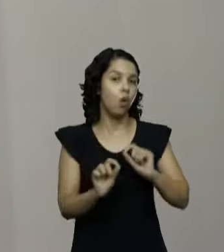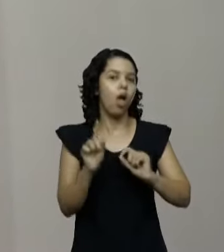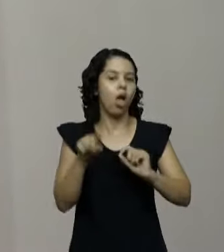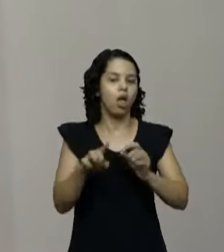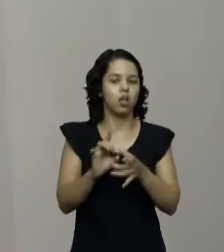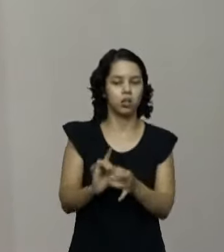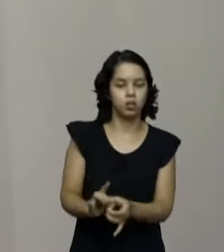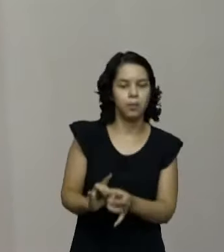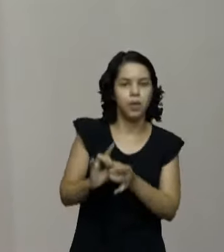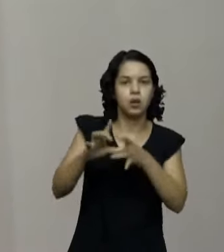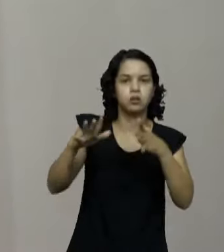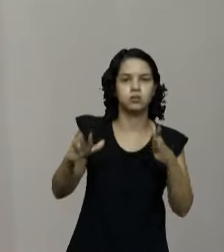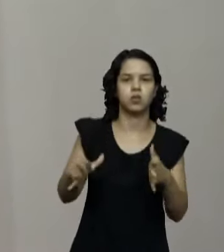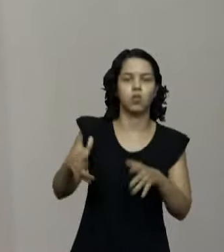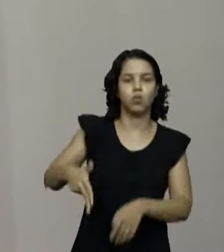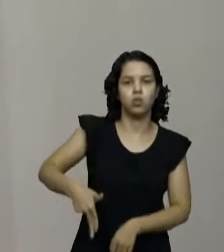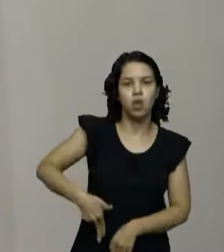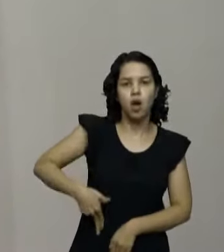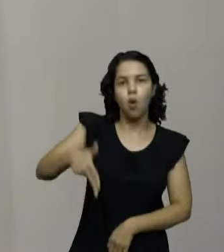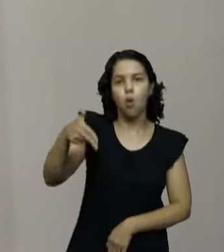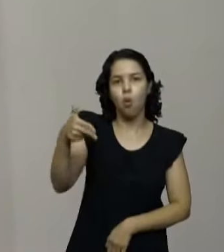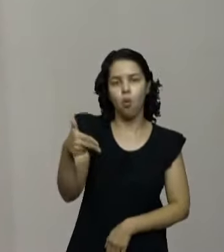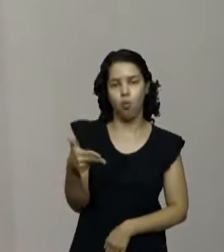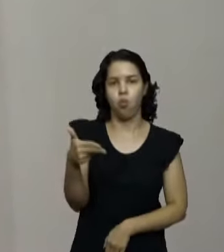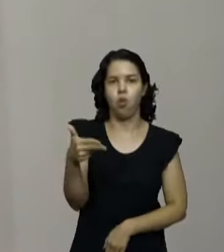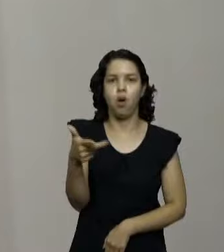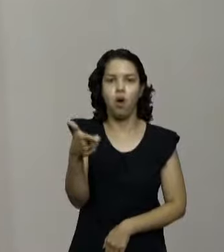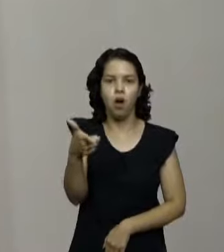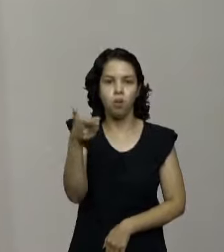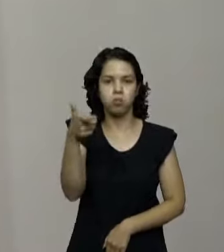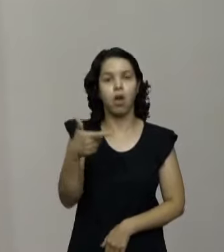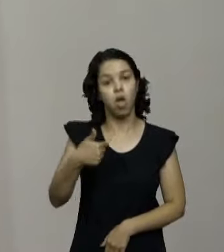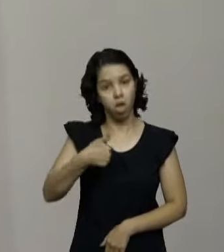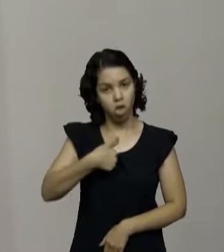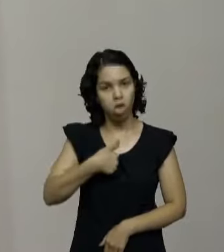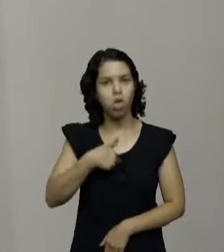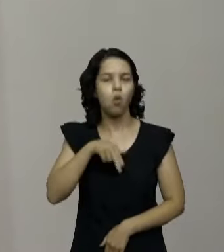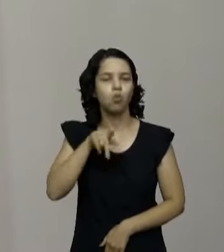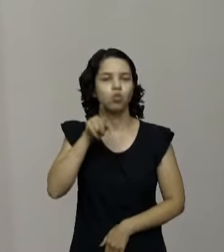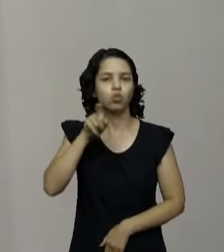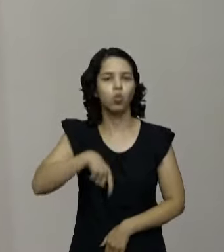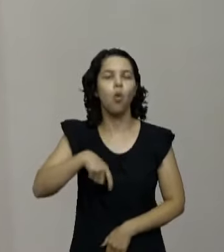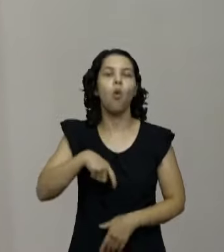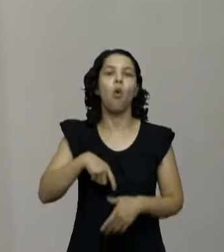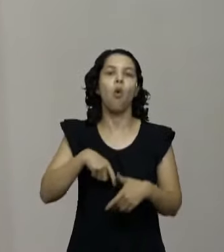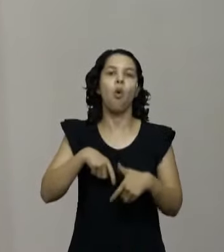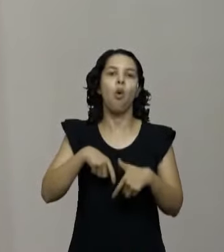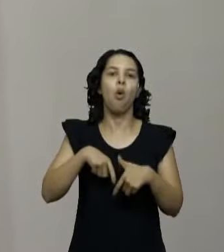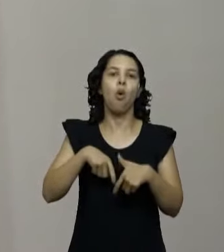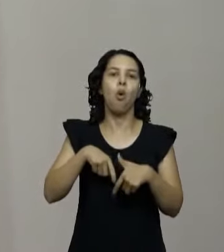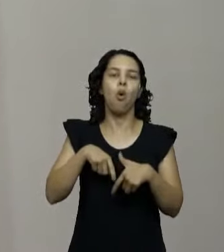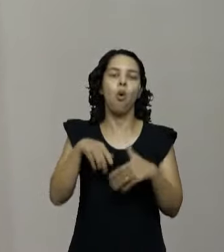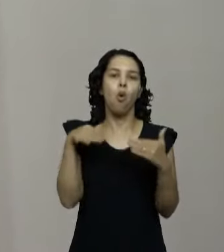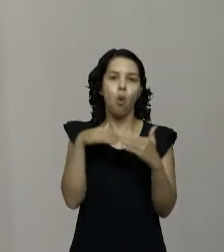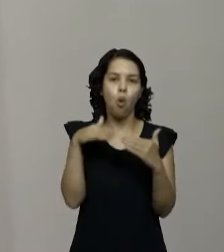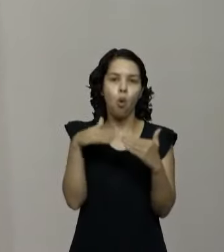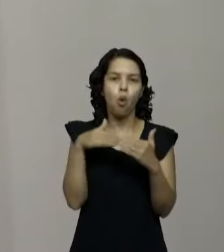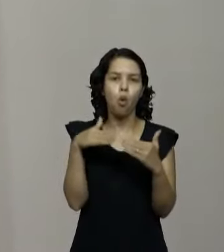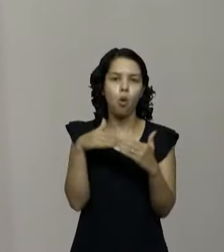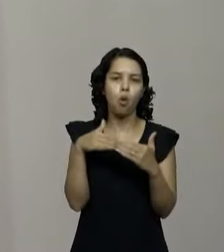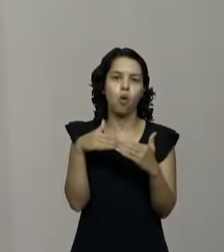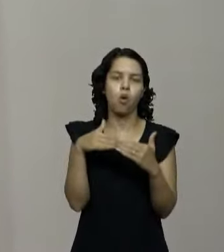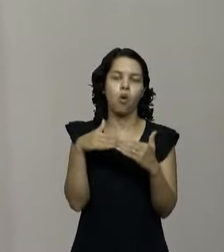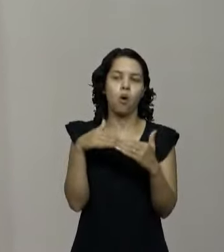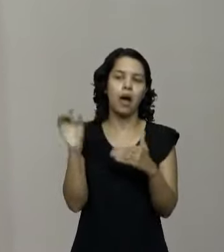das armas. Eu sou favorável ao direito de cada cidadão...